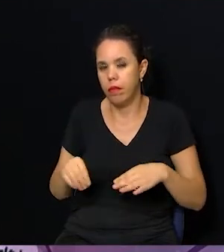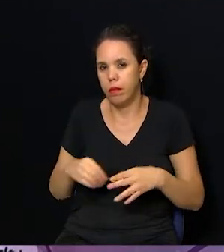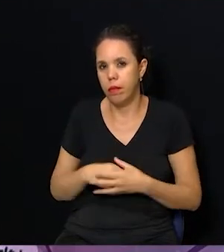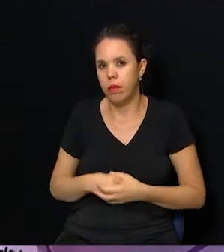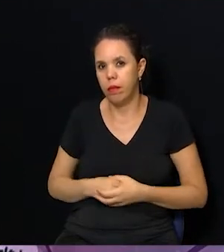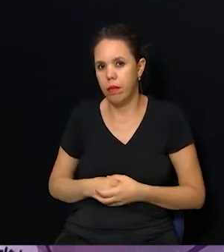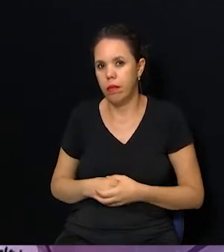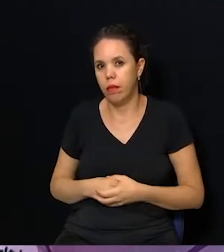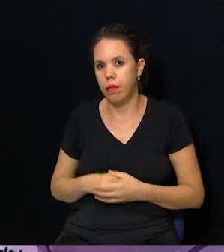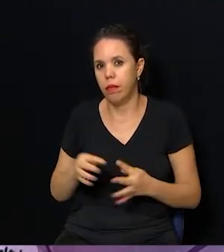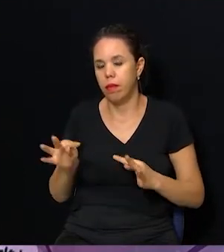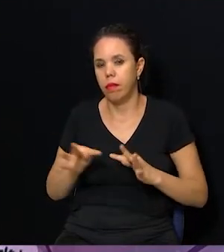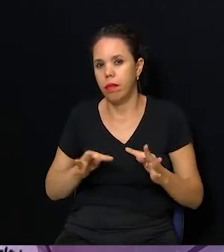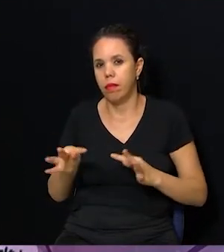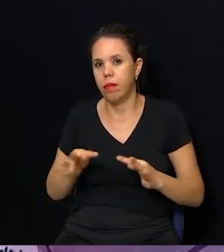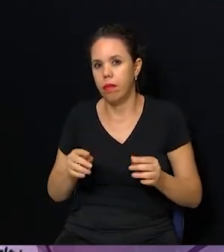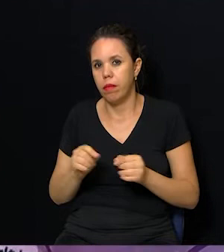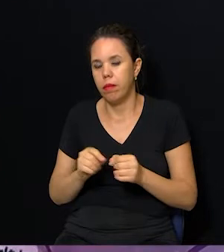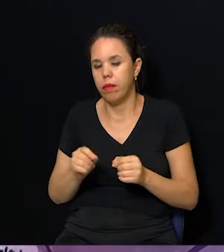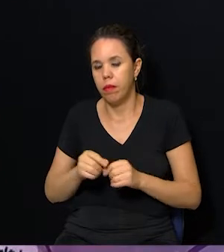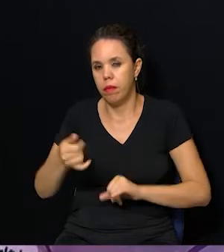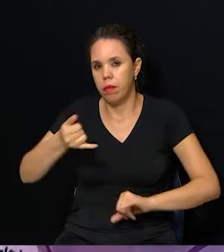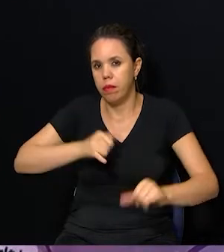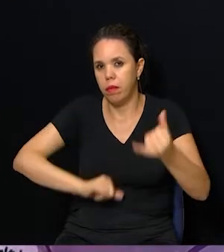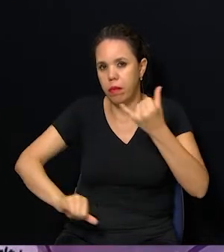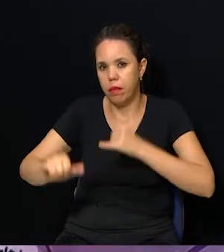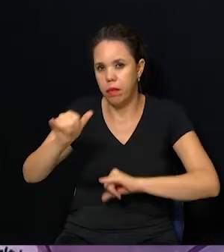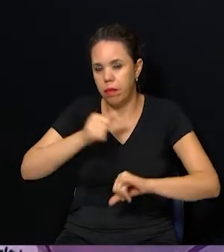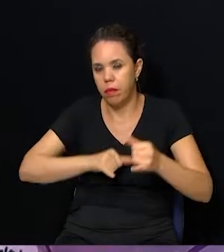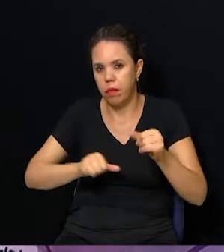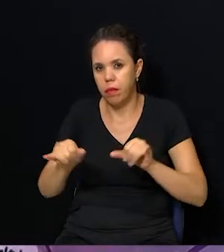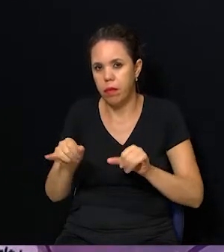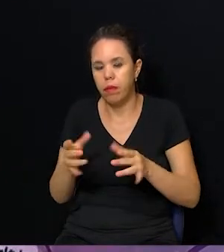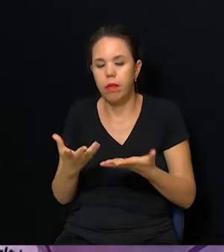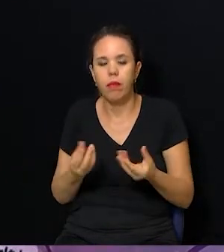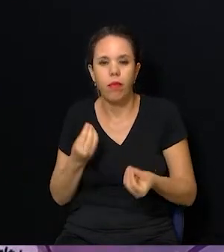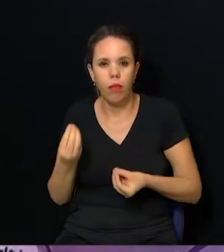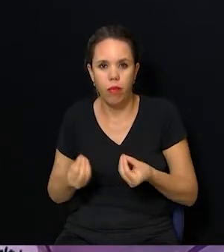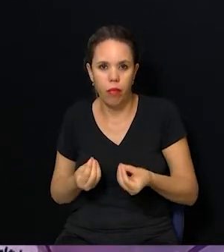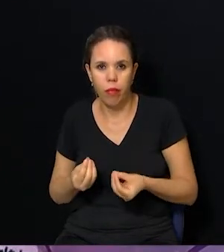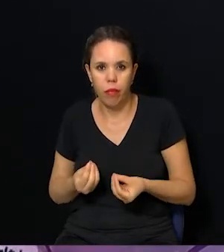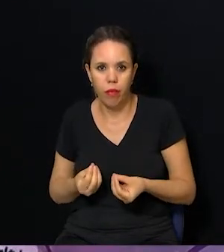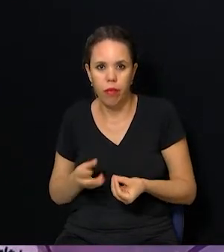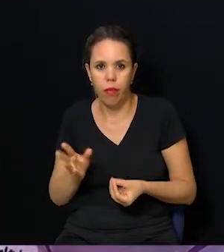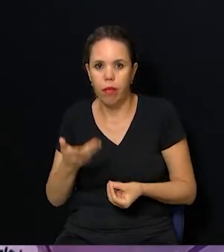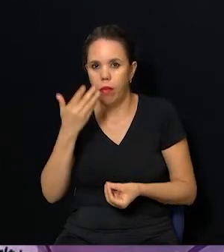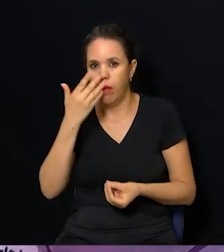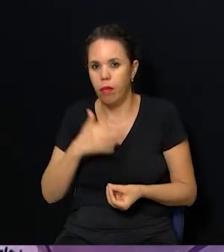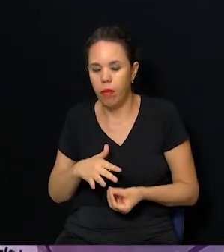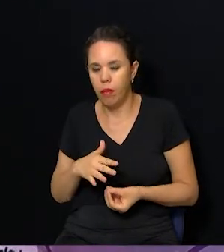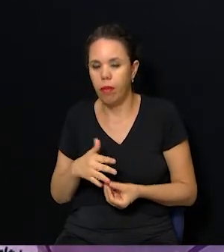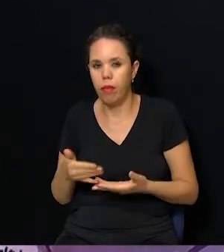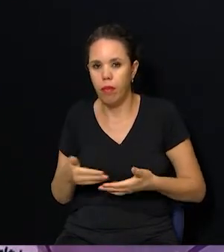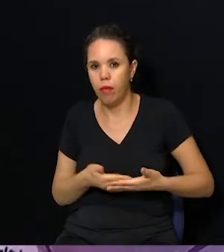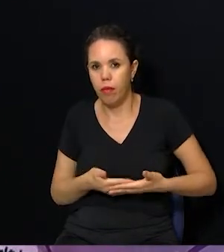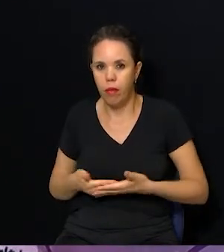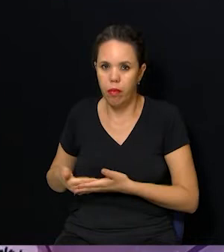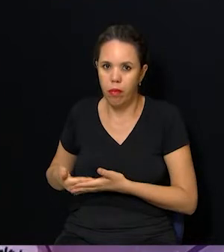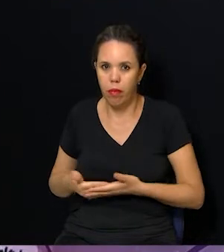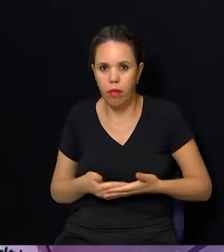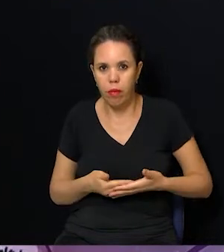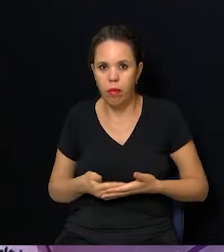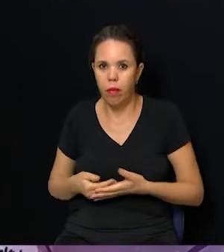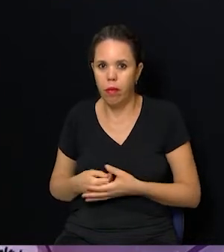doença. Doutor, o tratamento é feito por químio, por rádio? Como que é o tratamento, já que é uma criança, um bebezinho